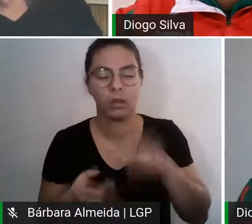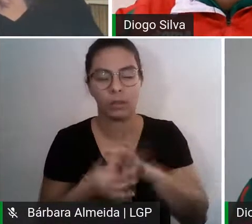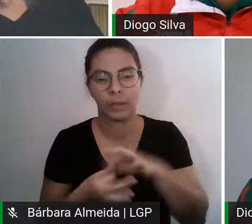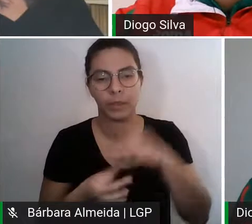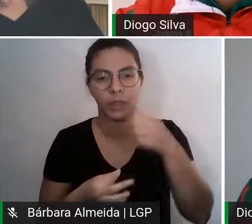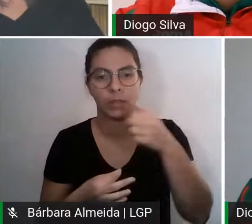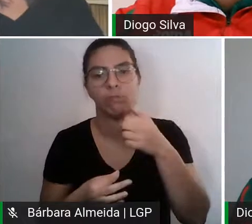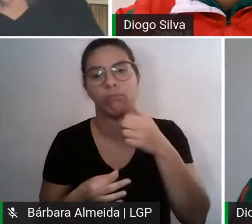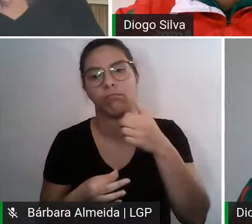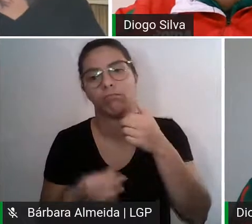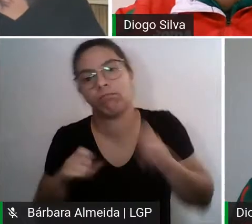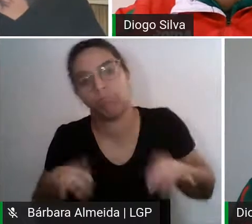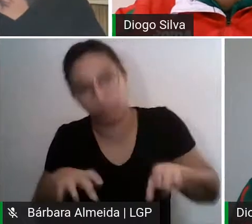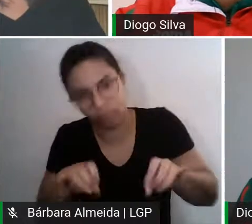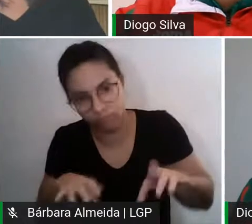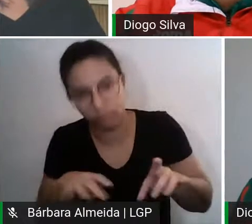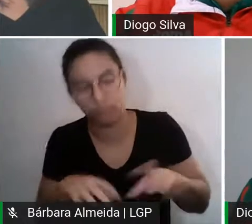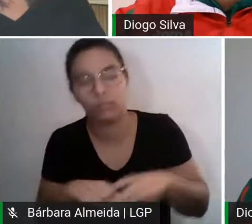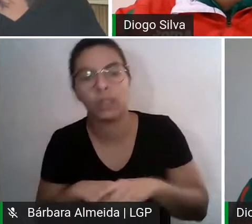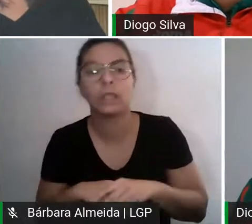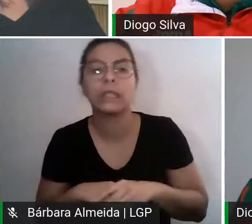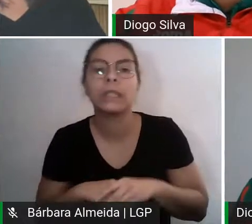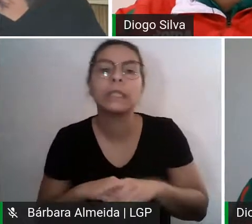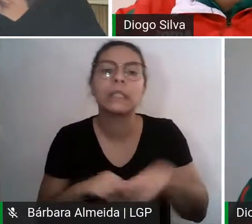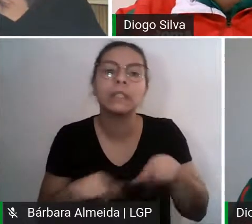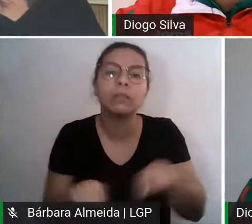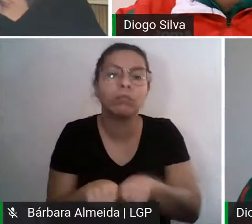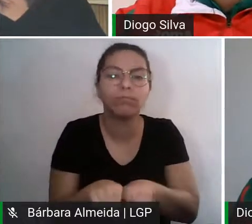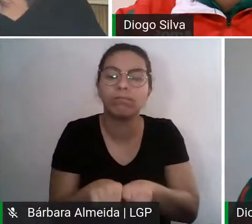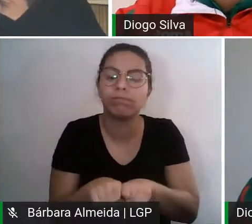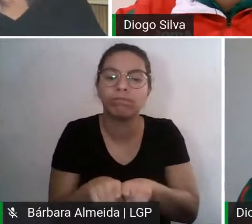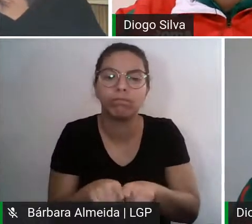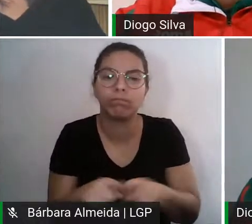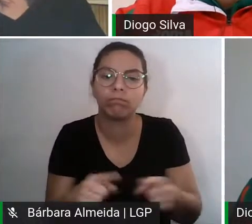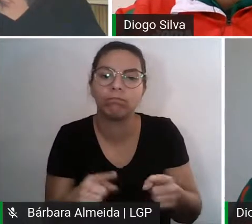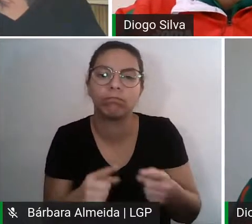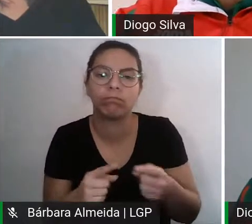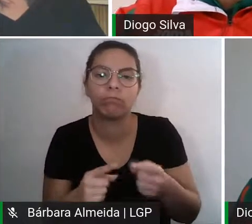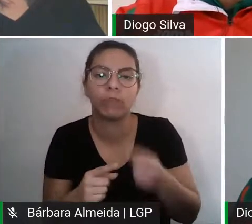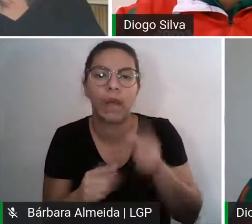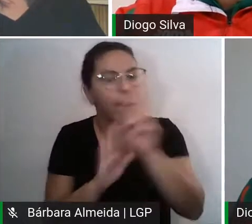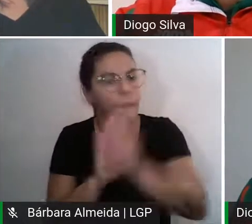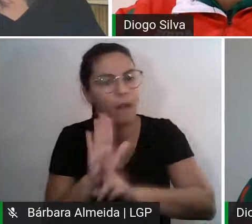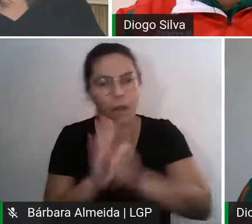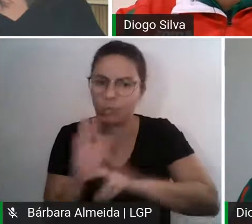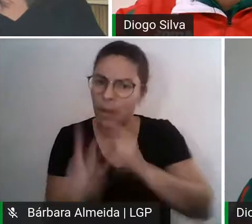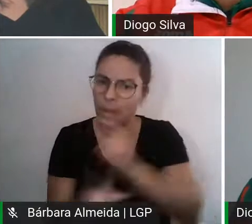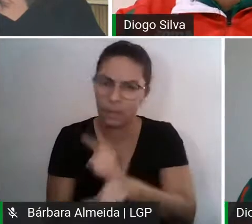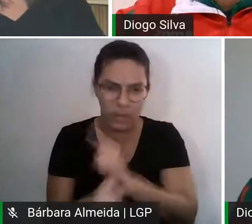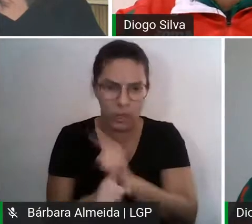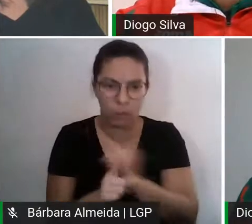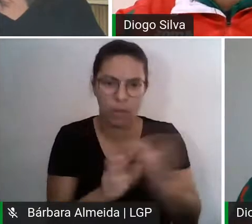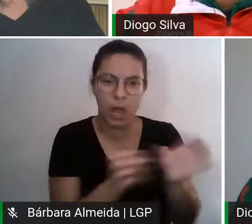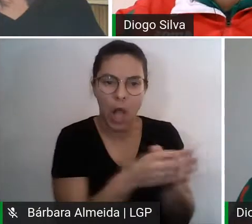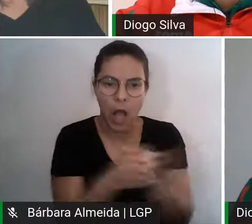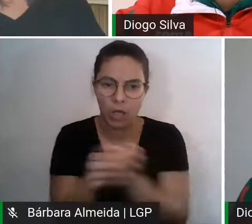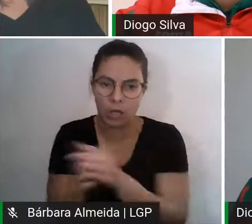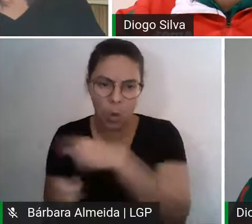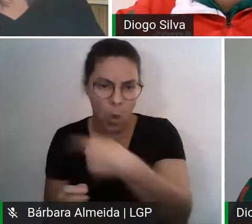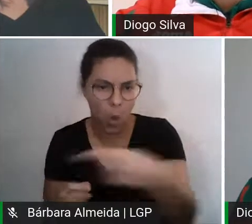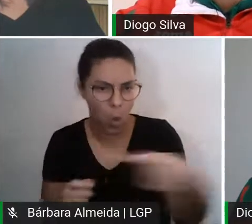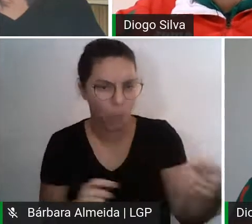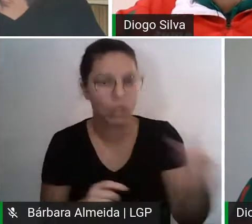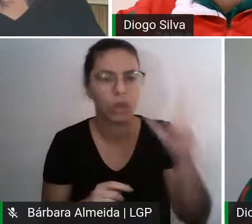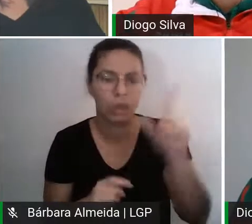isso, jogo exatamente com as mesmas regras de jogo que as outras classes e com o badminton não